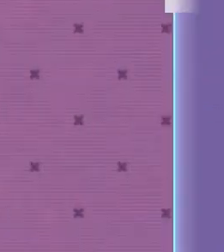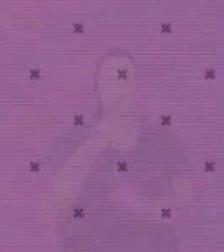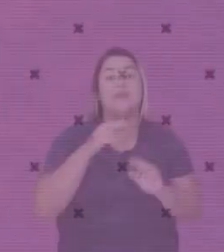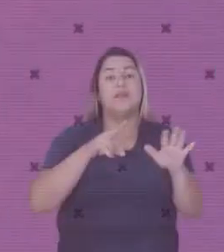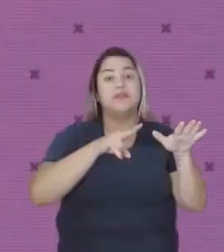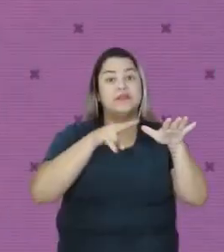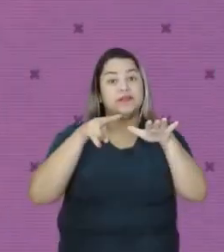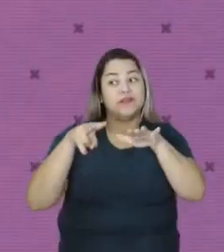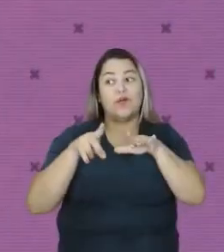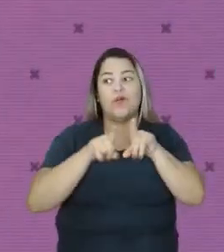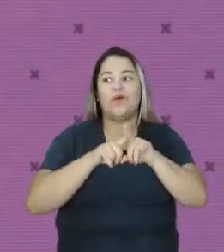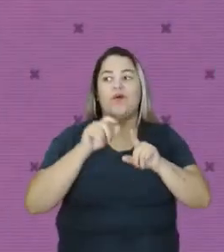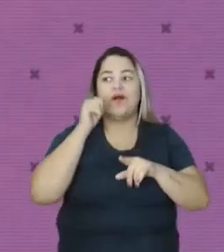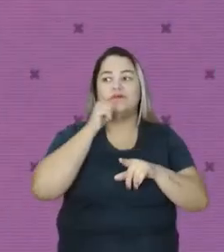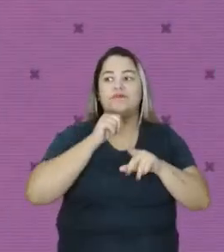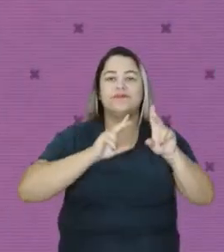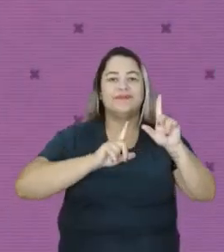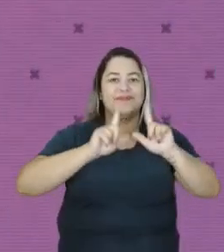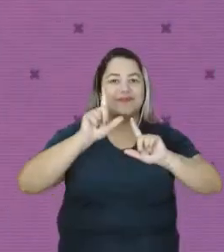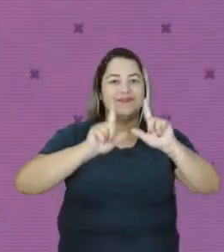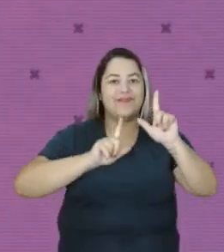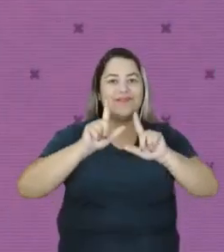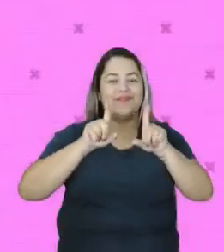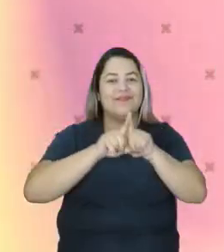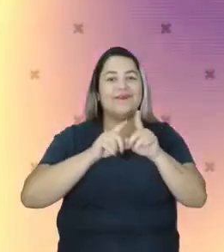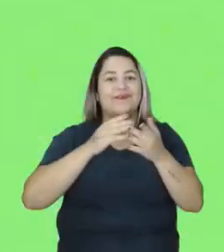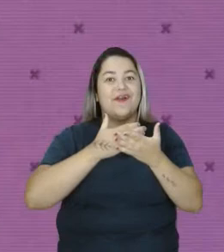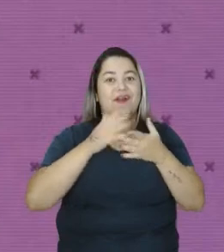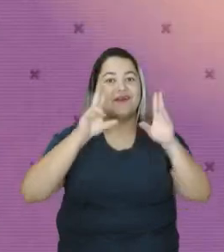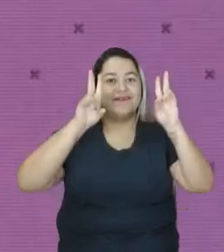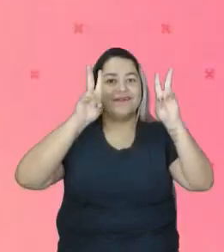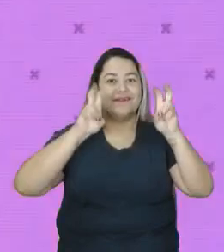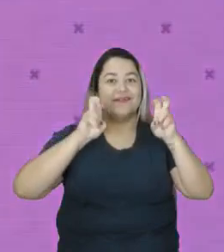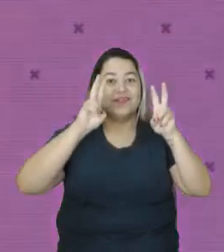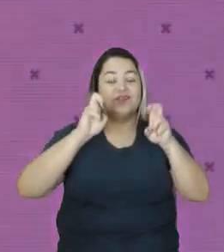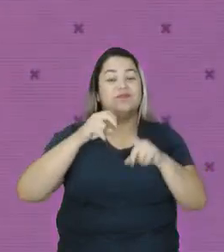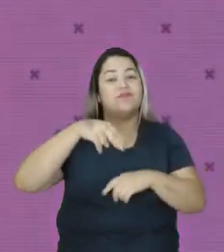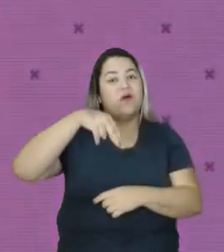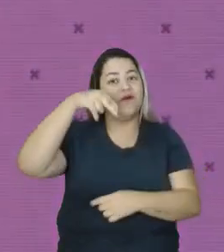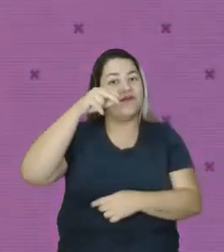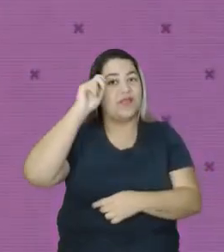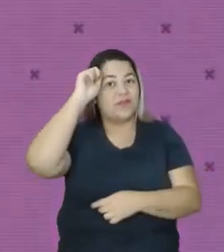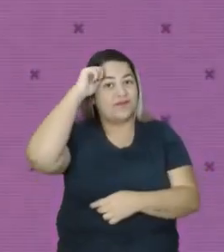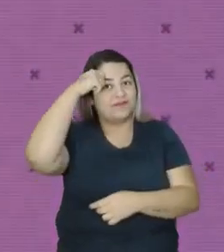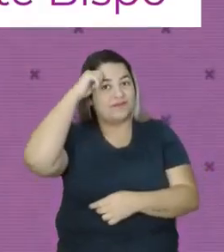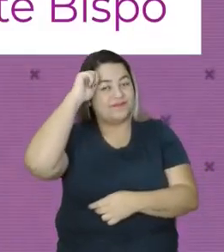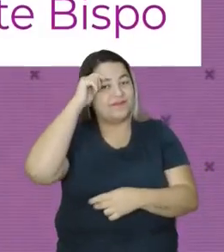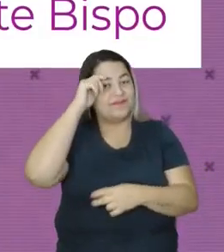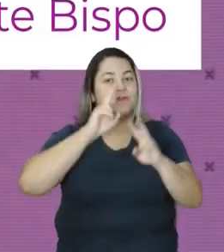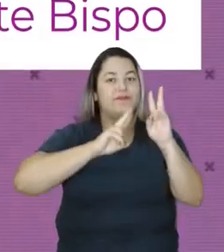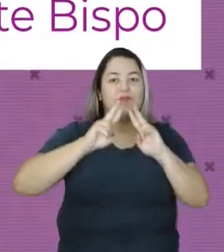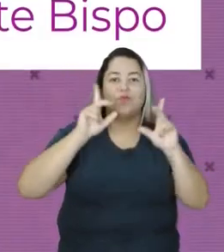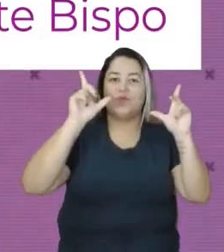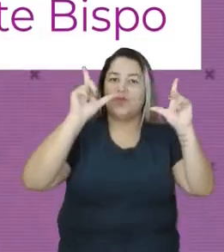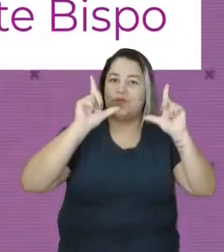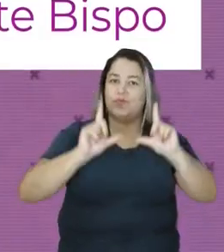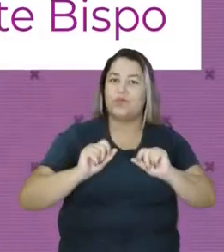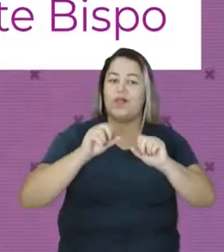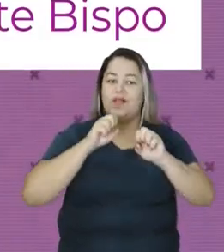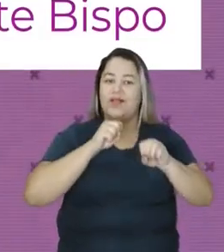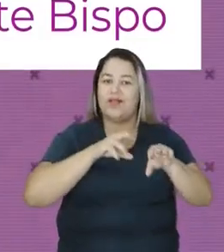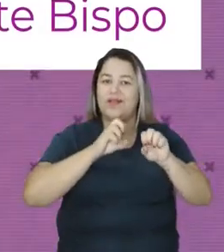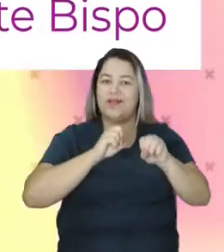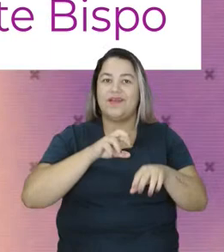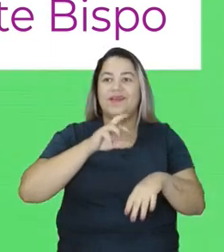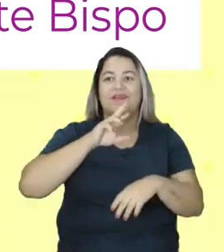Nesta semana, o TV Elas por Elas Formação continua com a temática do Novembro Negro. E hoje você acompanha um resumo das aulas com